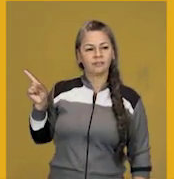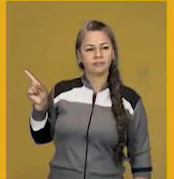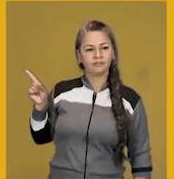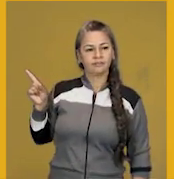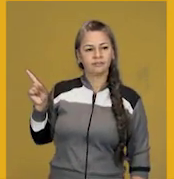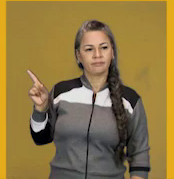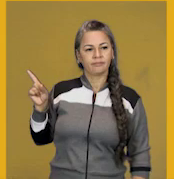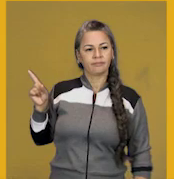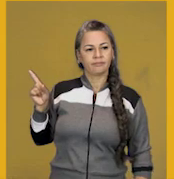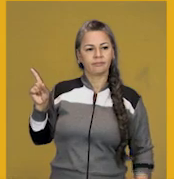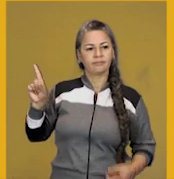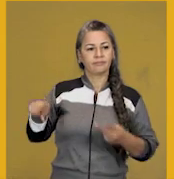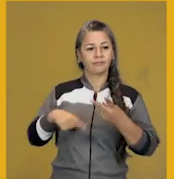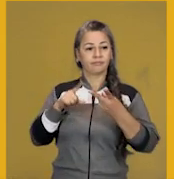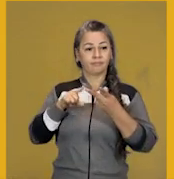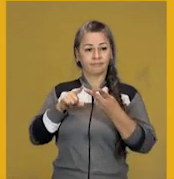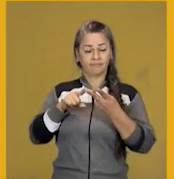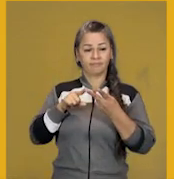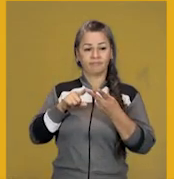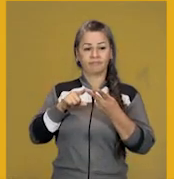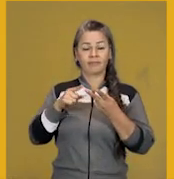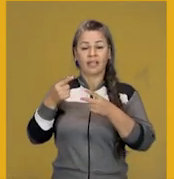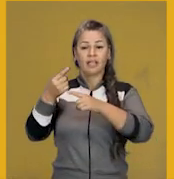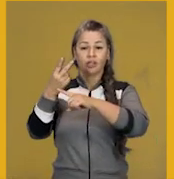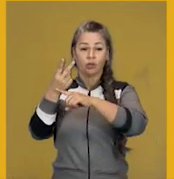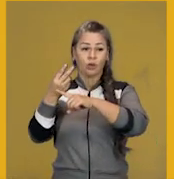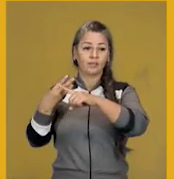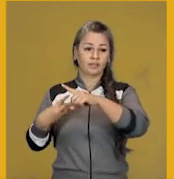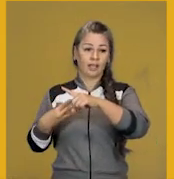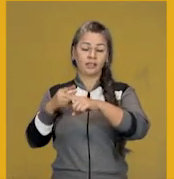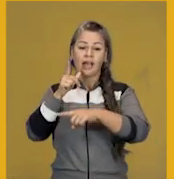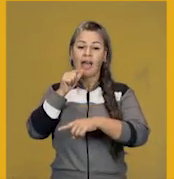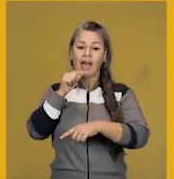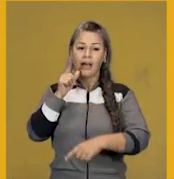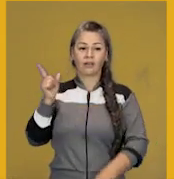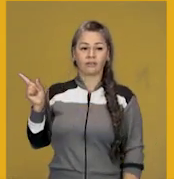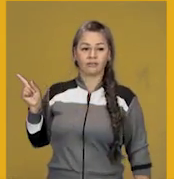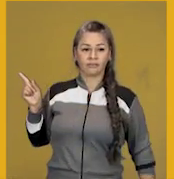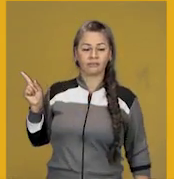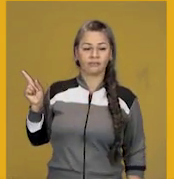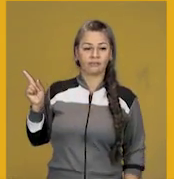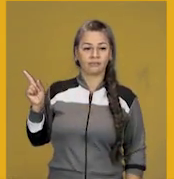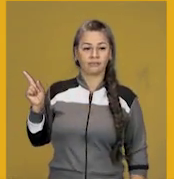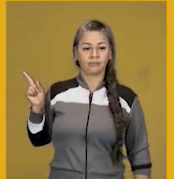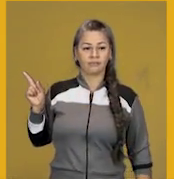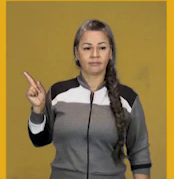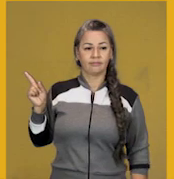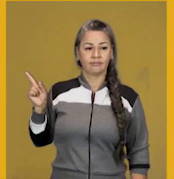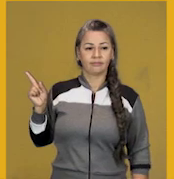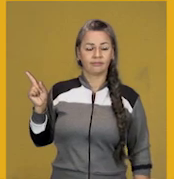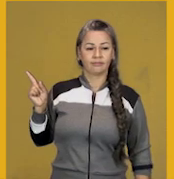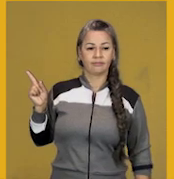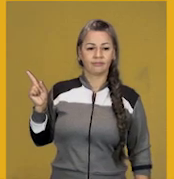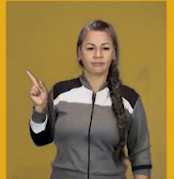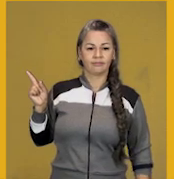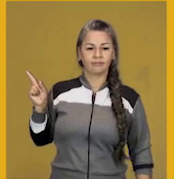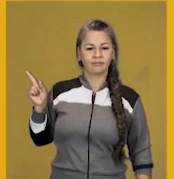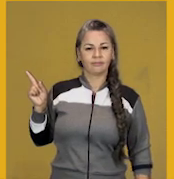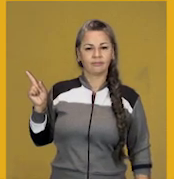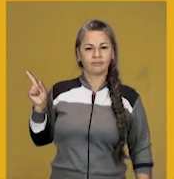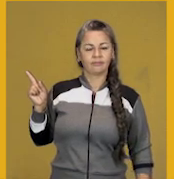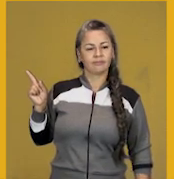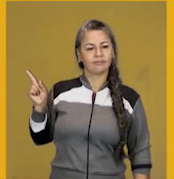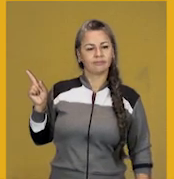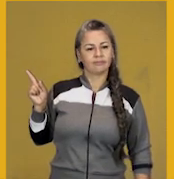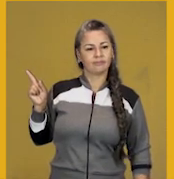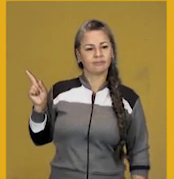outra foram 2/3. A temperatura inicial foi 10 graus na primeira e 40 graus na segunda. E